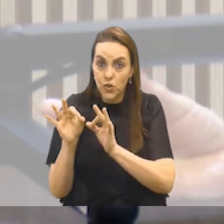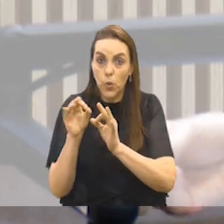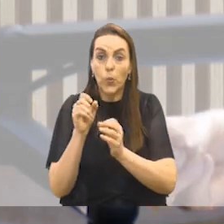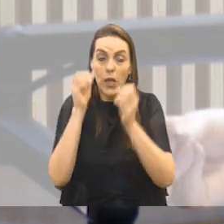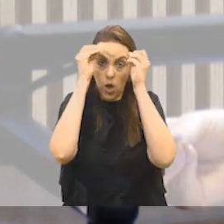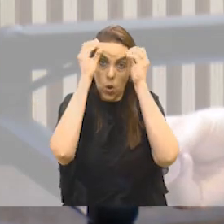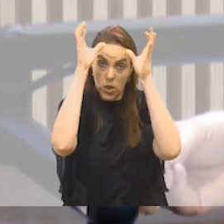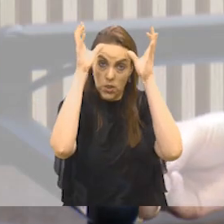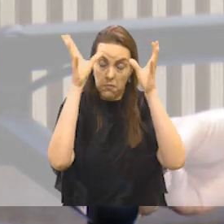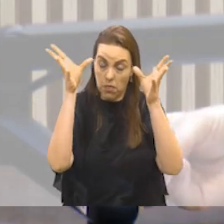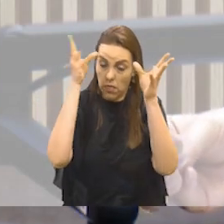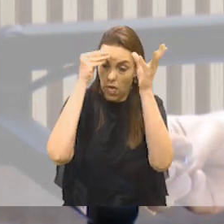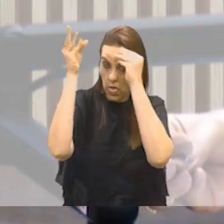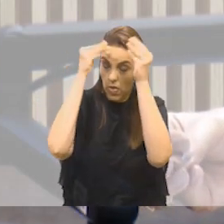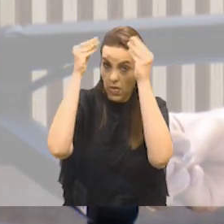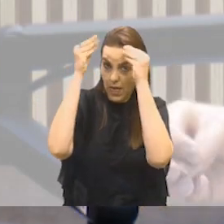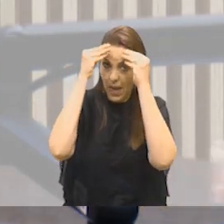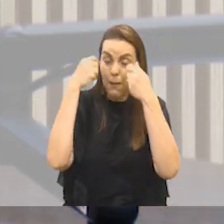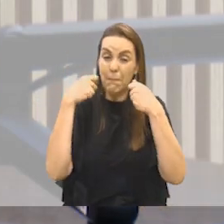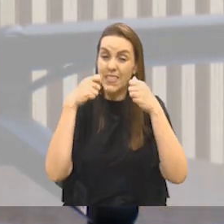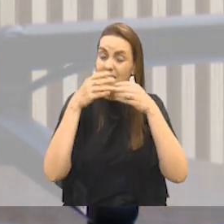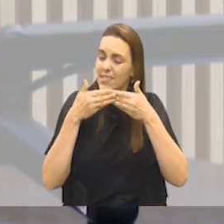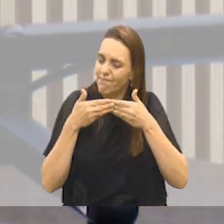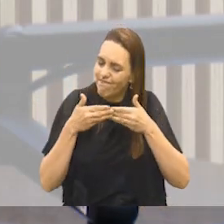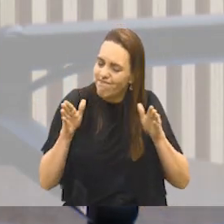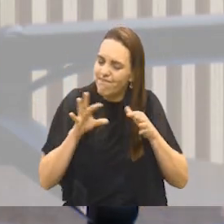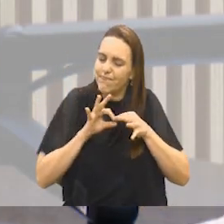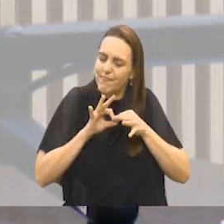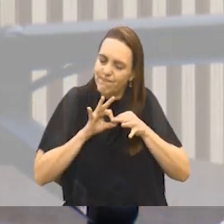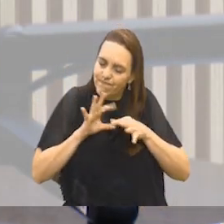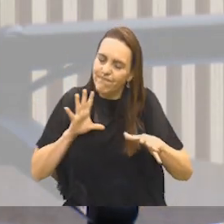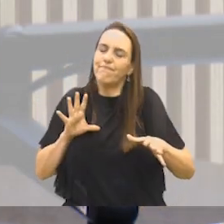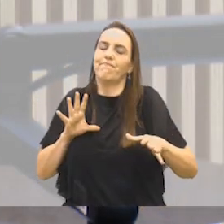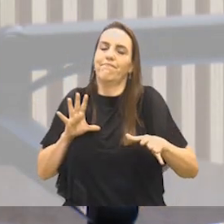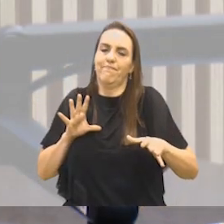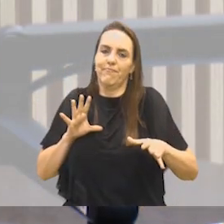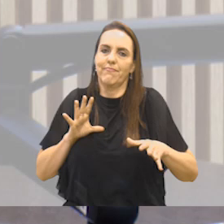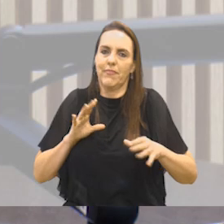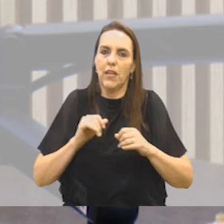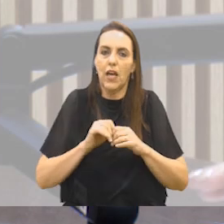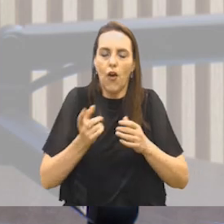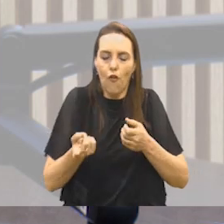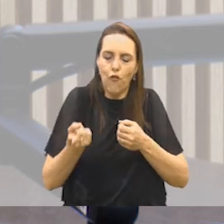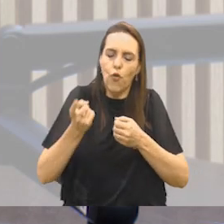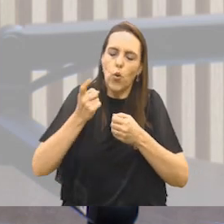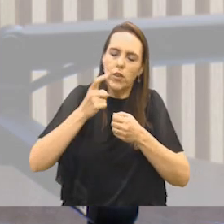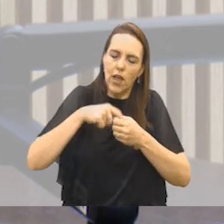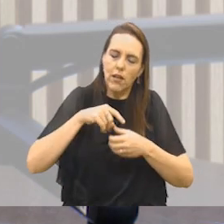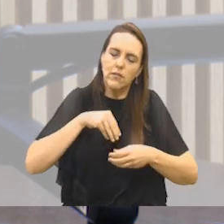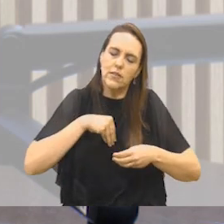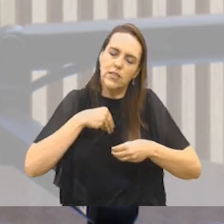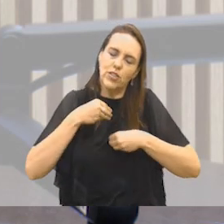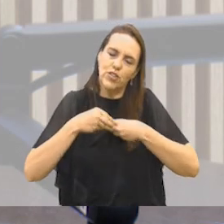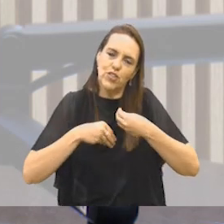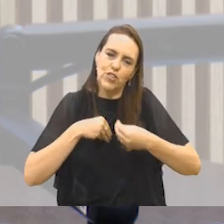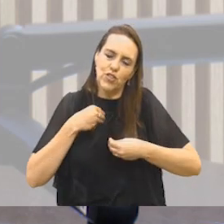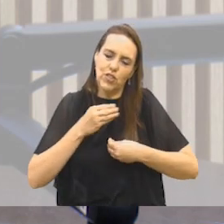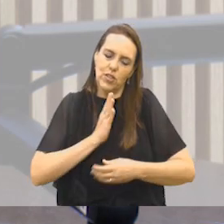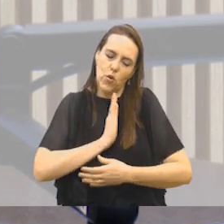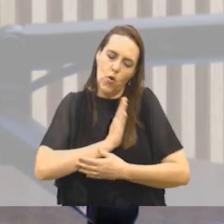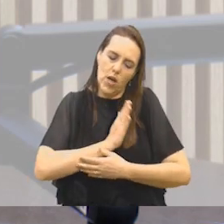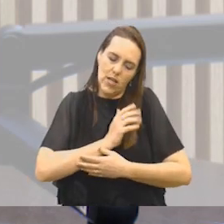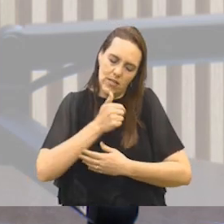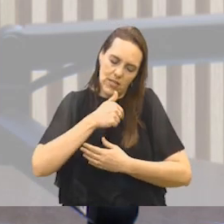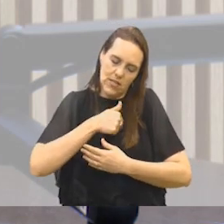já assistiu, aquilo que você tem de conhecimento. E a gente precisa se desprender do ego. A gente precisa voltar o nosso